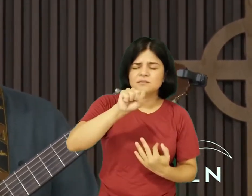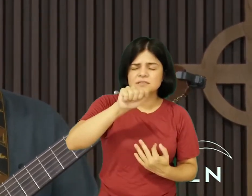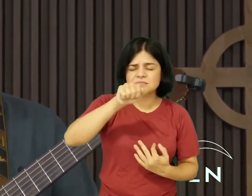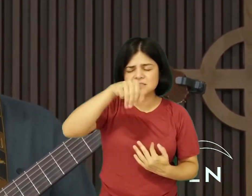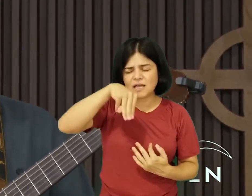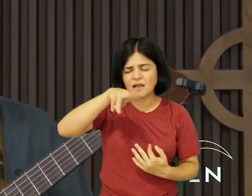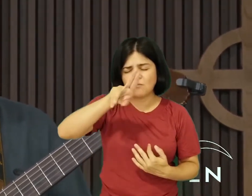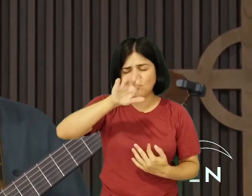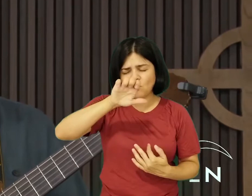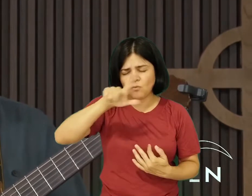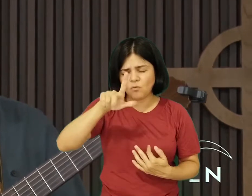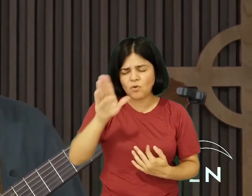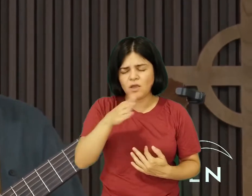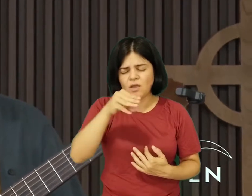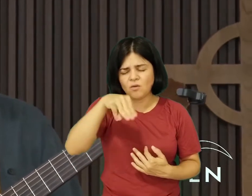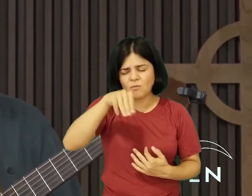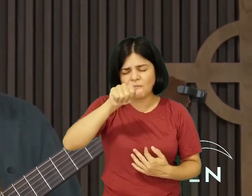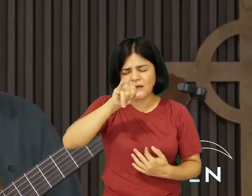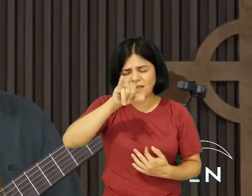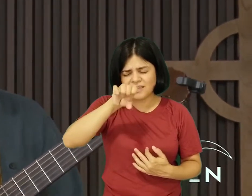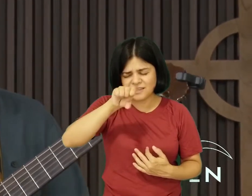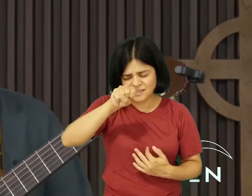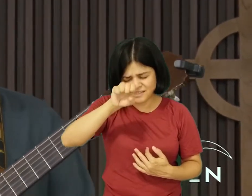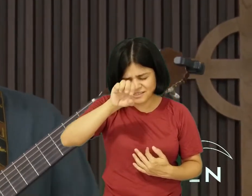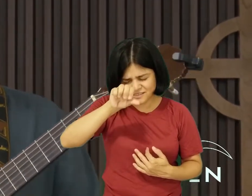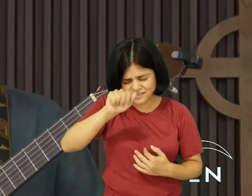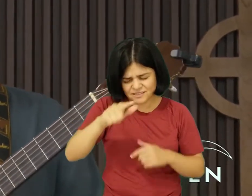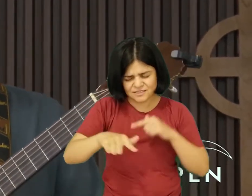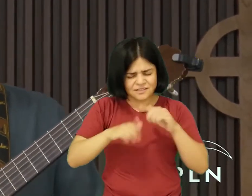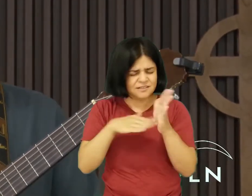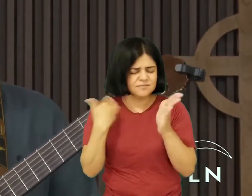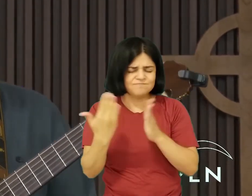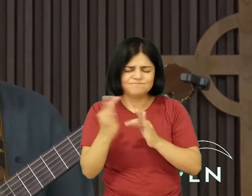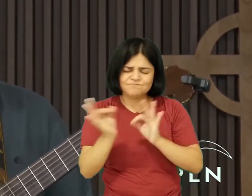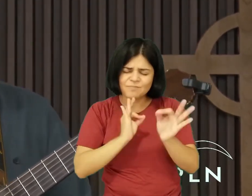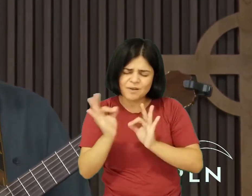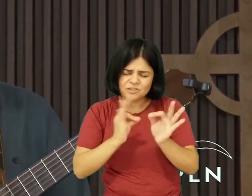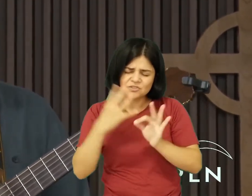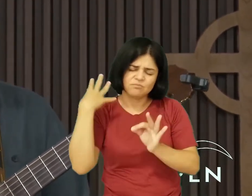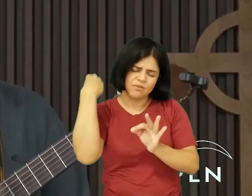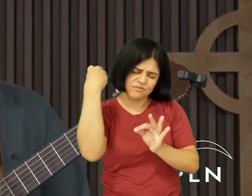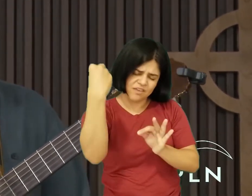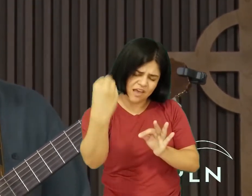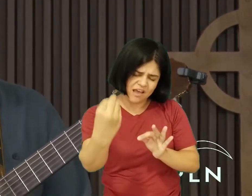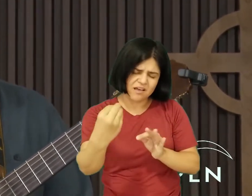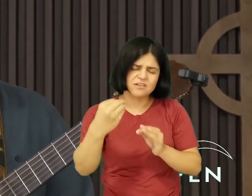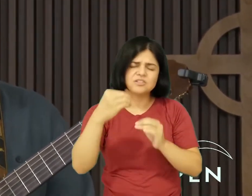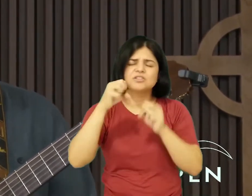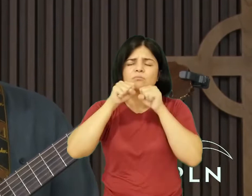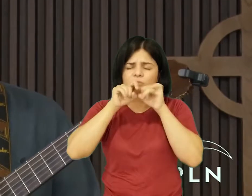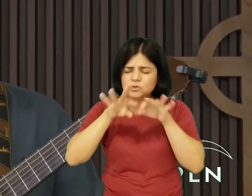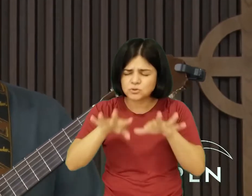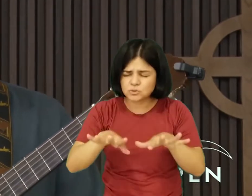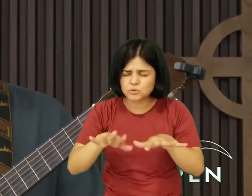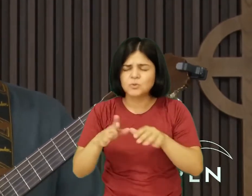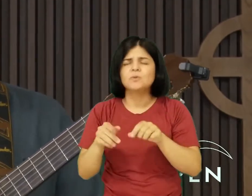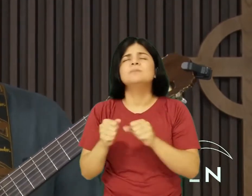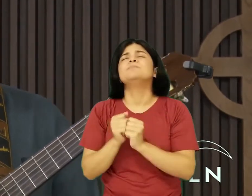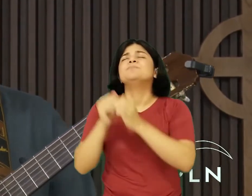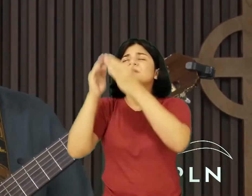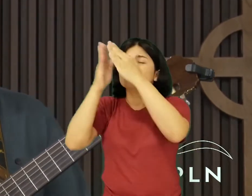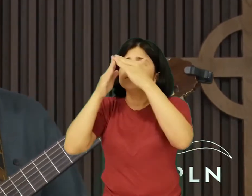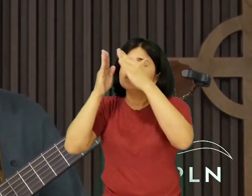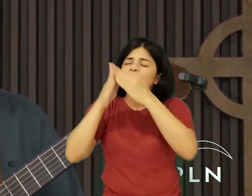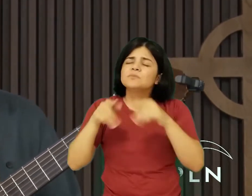Camboja. Clamamos por eles. Pedimos pelo Tim e pela Agnes, pelo Pedrinho. Obrigado por esse tempo que eles passam no Brasil. Oramos